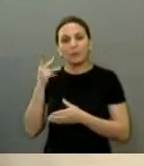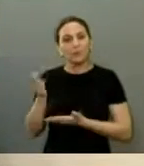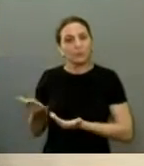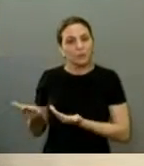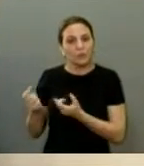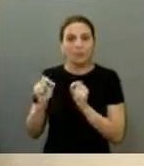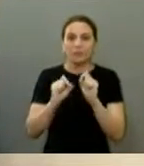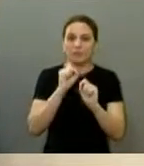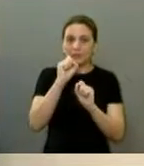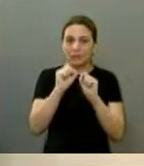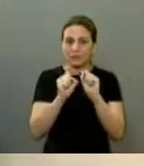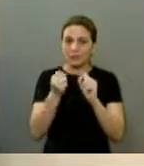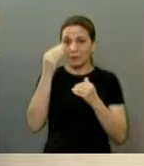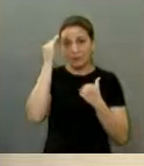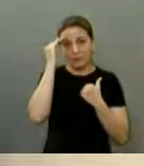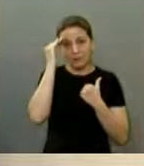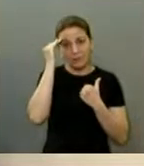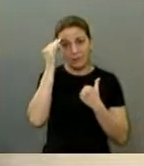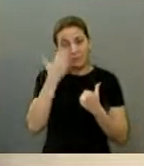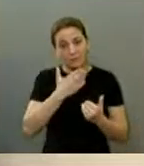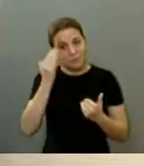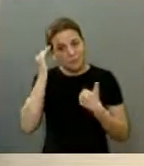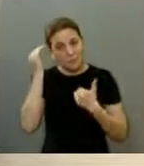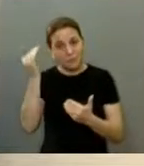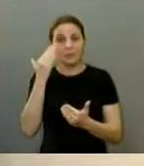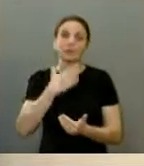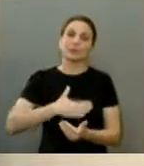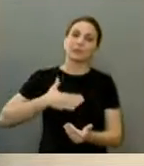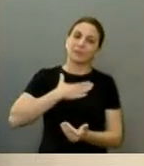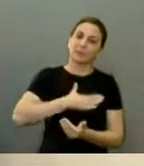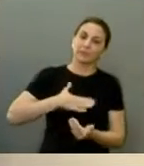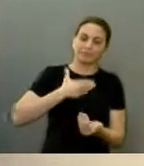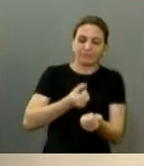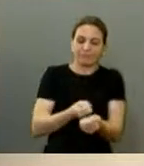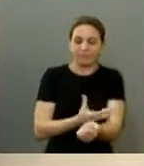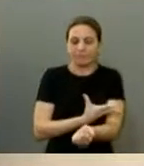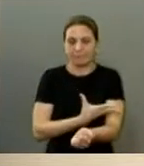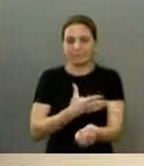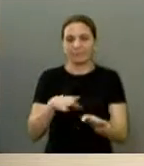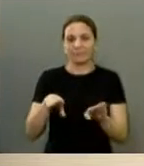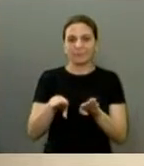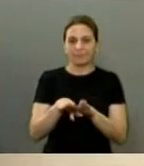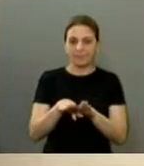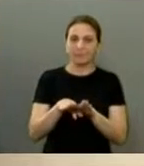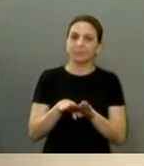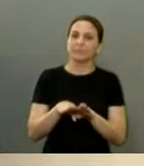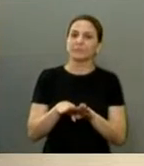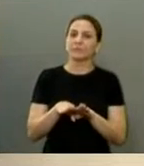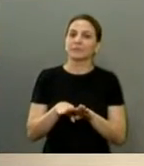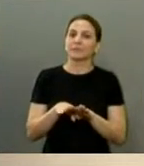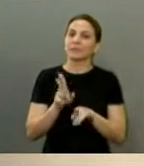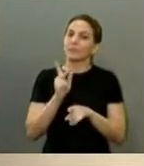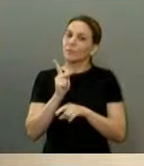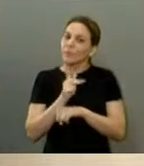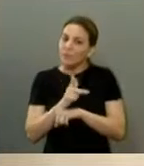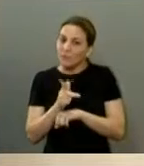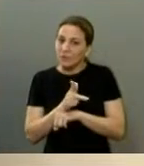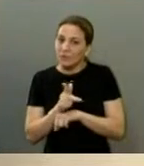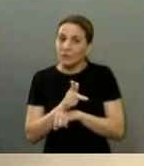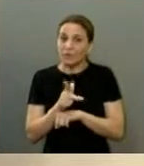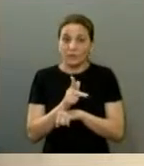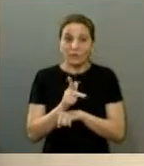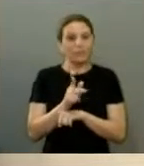coisa gratificante, uma coisa que emociona a gente. Também assisti o vídeo da